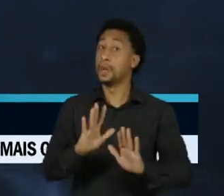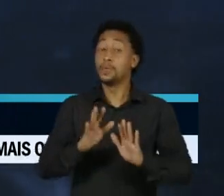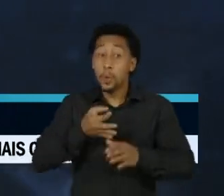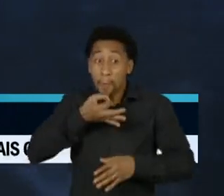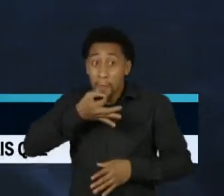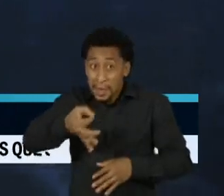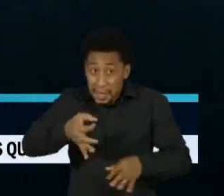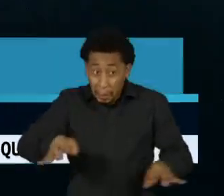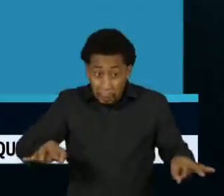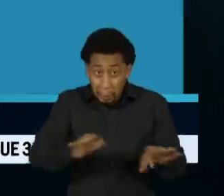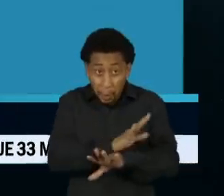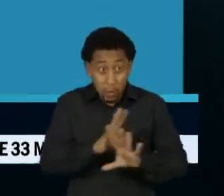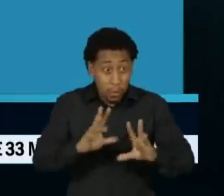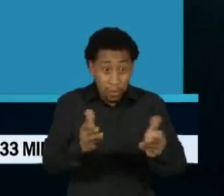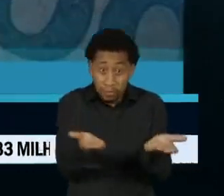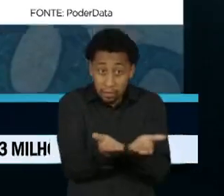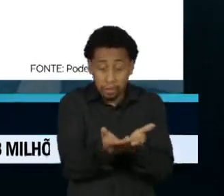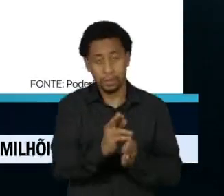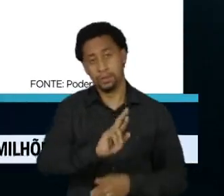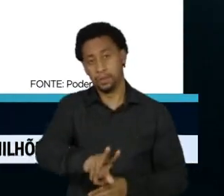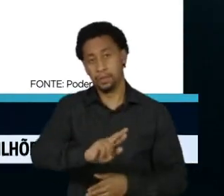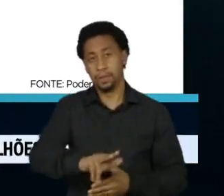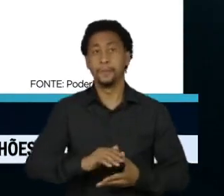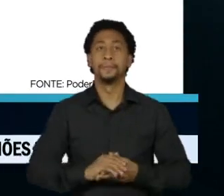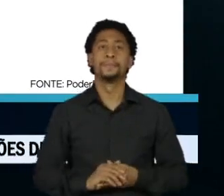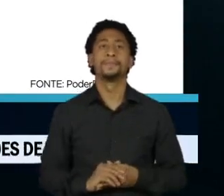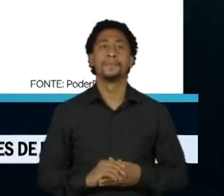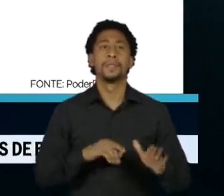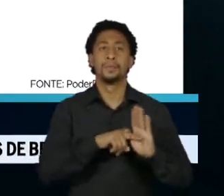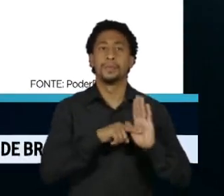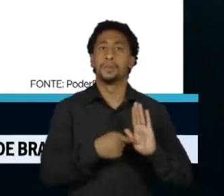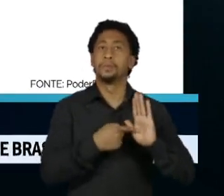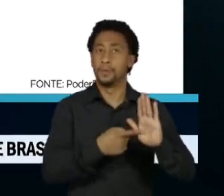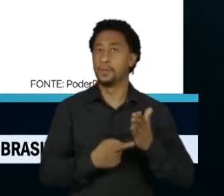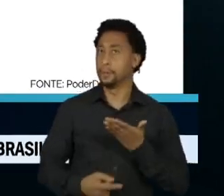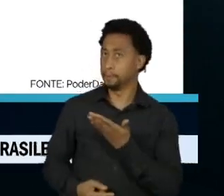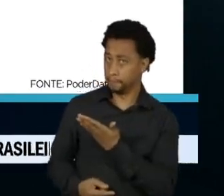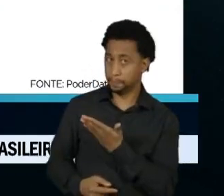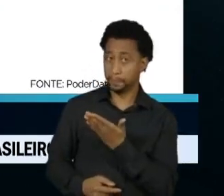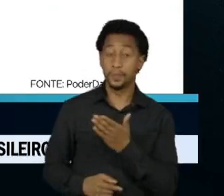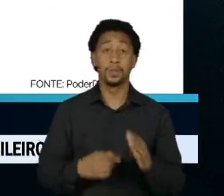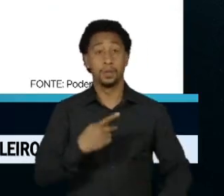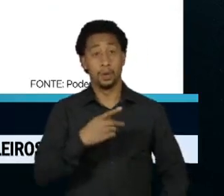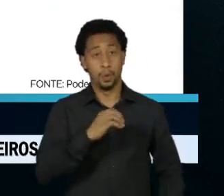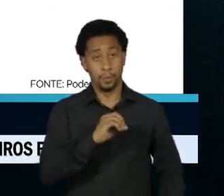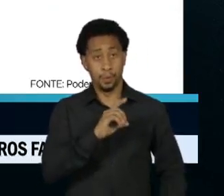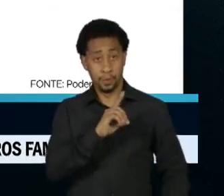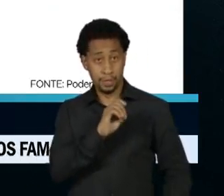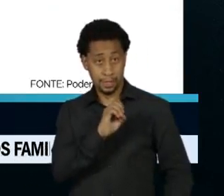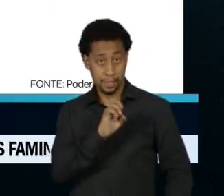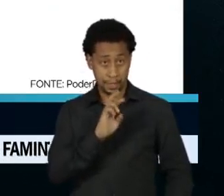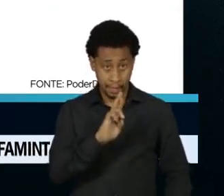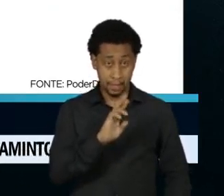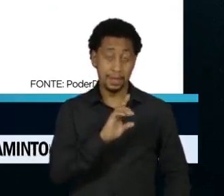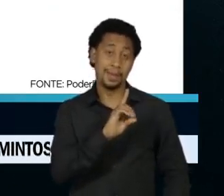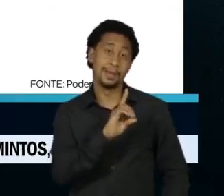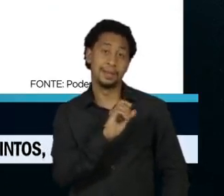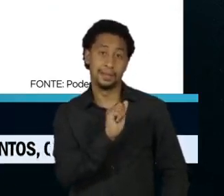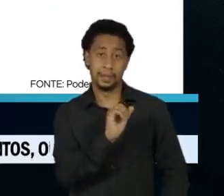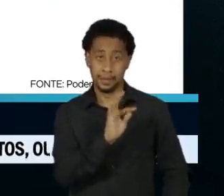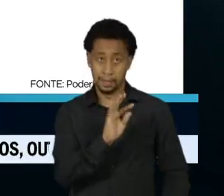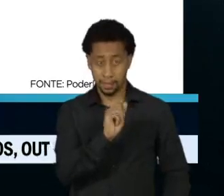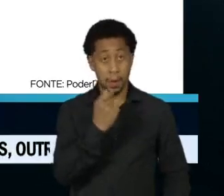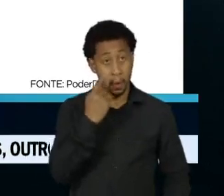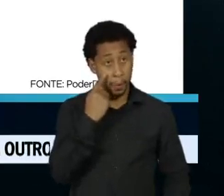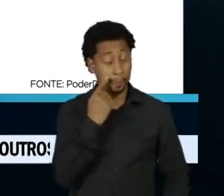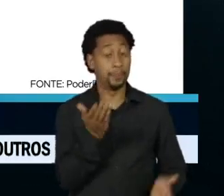os evangélicos. A constatação é de uma pesquisa feita pelo Poder Data. Entre os eleitores que se declaram evangélicos, o presidente